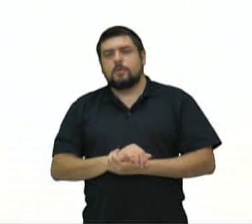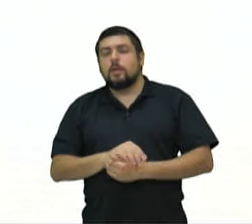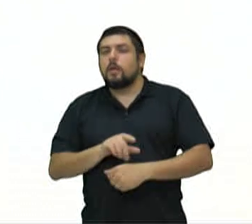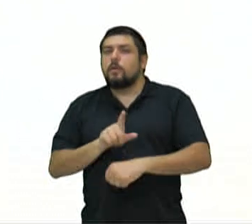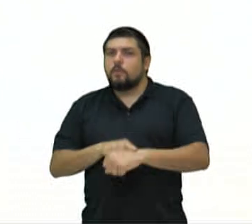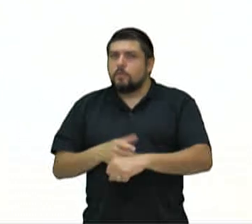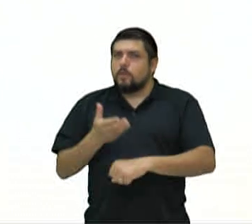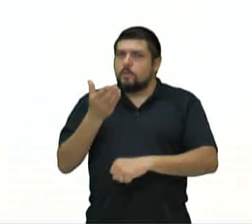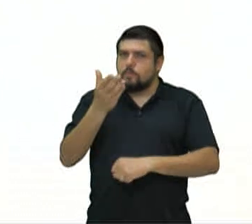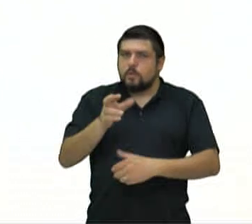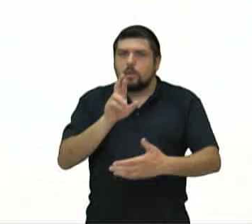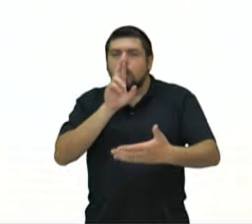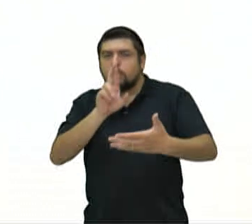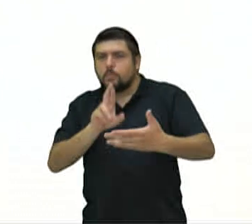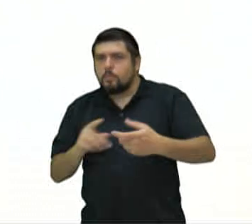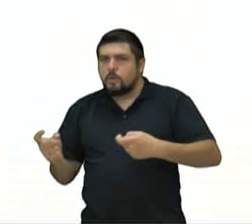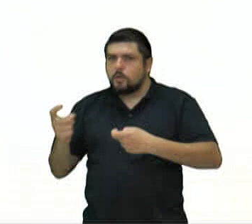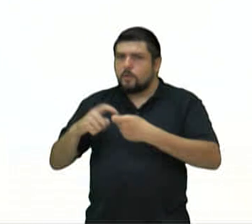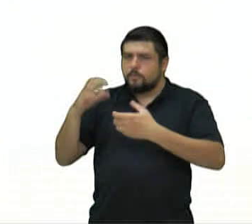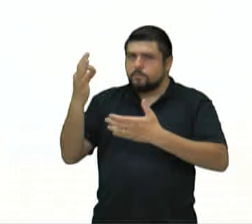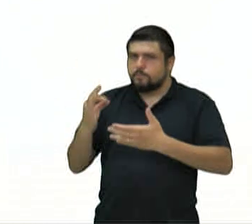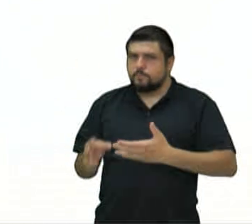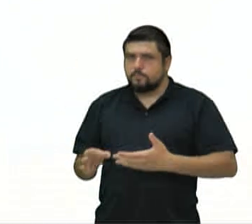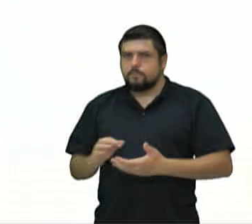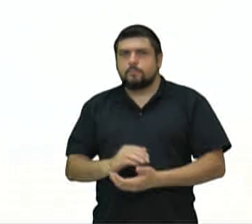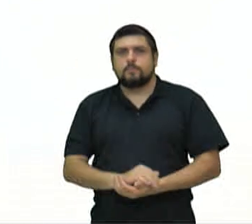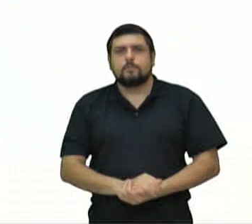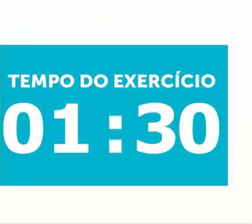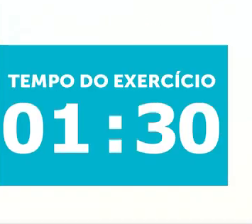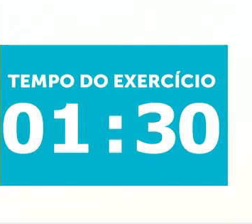para vocês responderem. Já já nós voltamos para conferir.